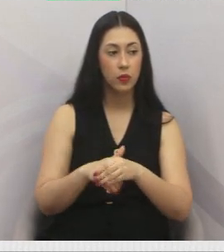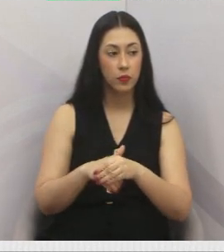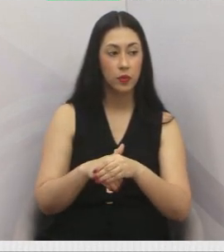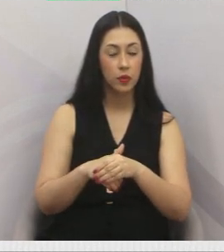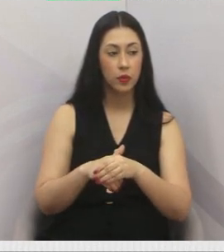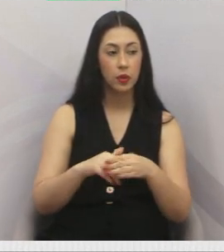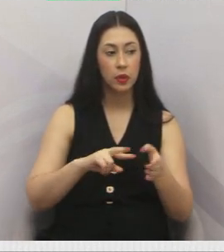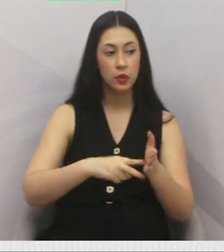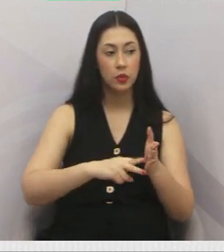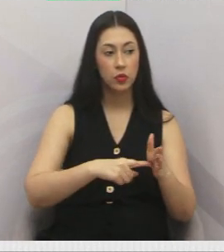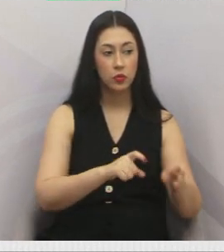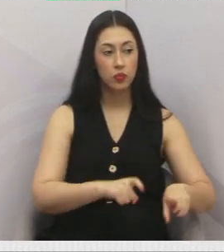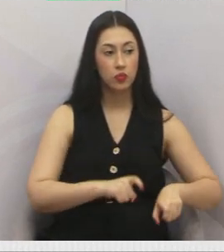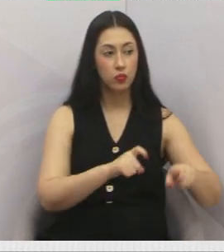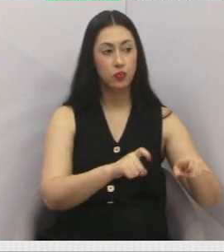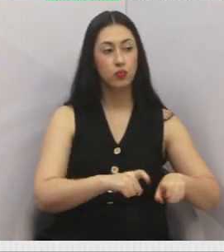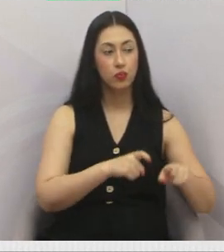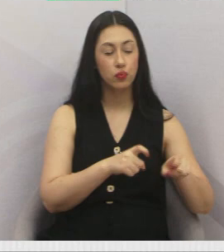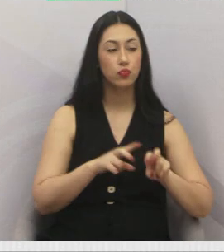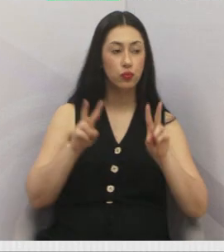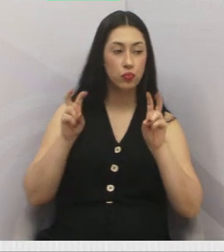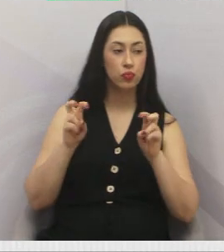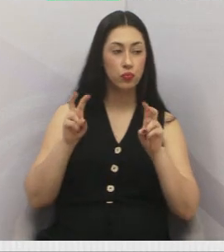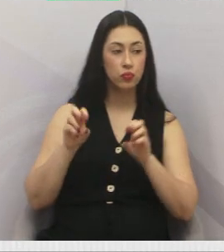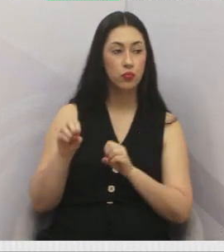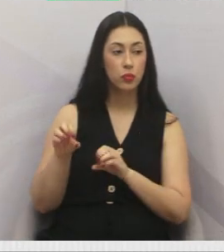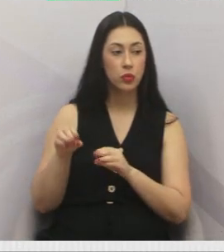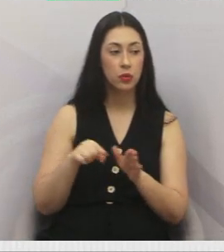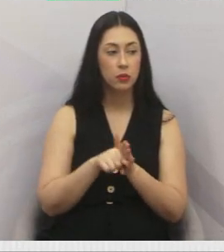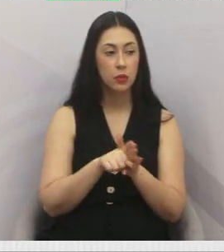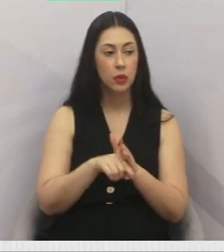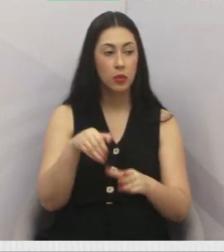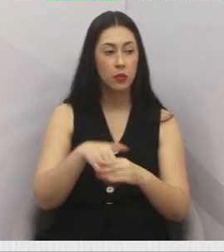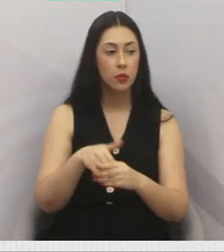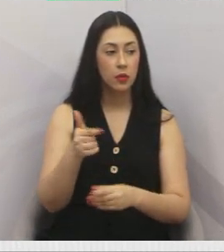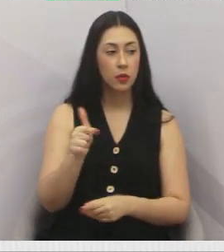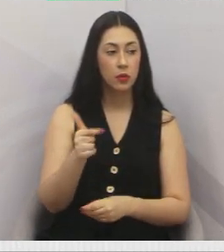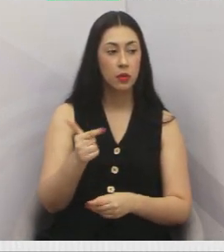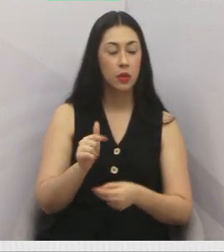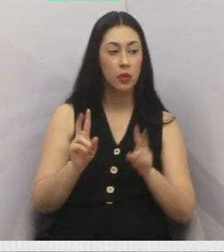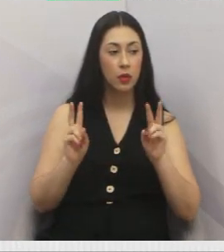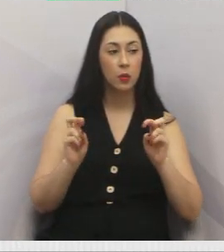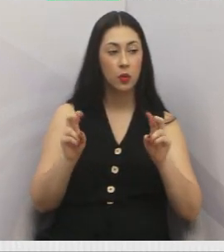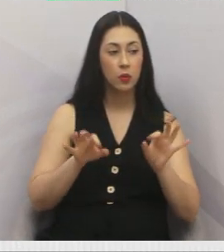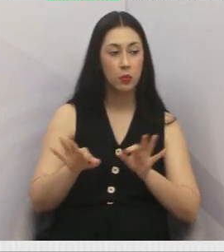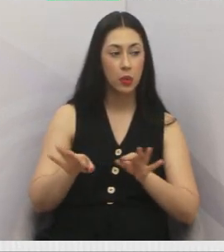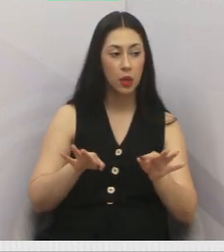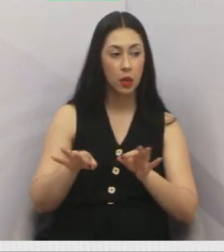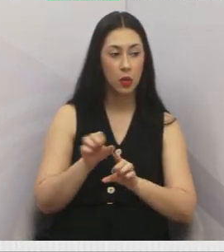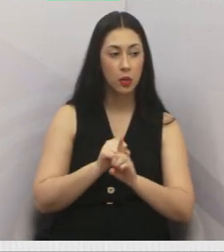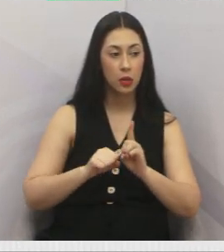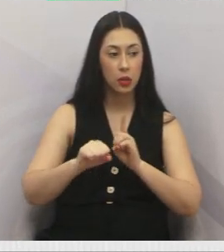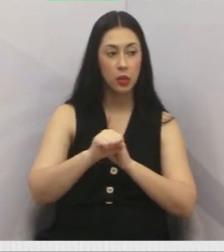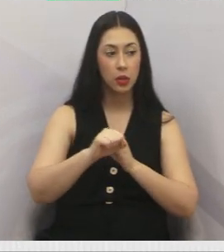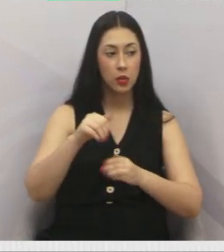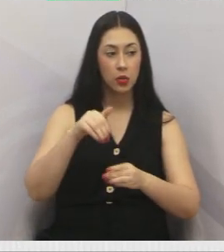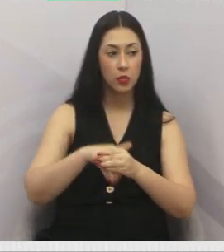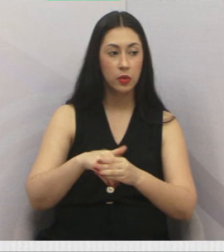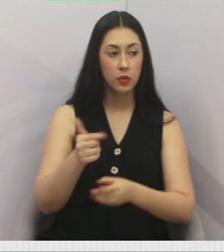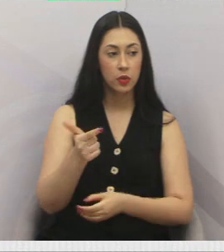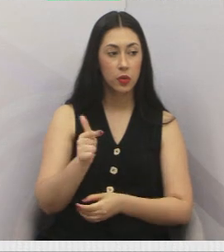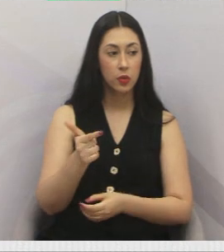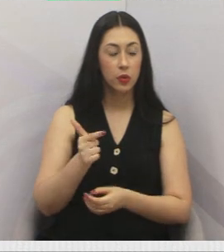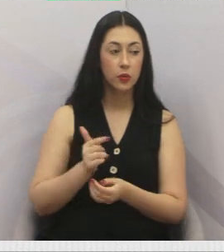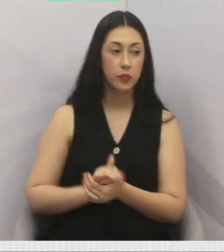para Sindicato Rural. Segmento Entidades Acadêmicas, voto em branco. Segmento Organização da Sociedade Civil, voto em